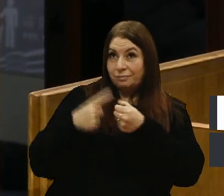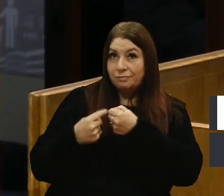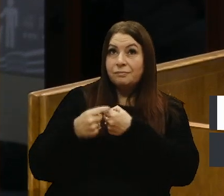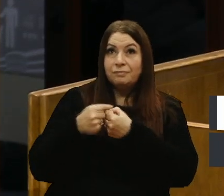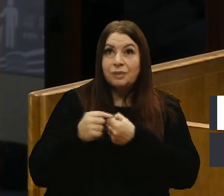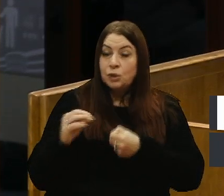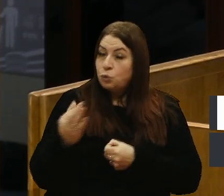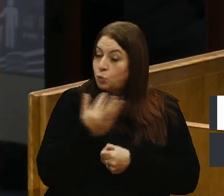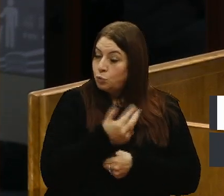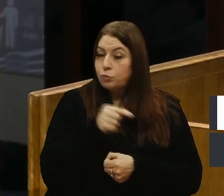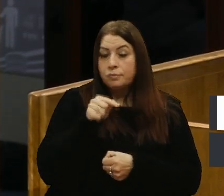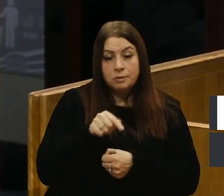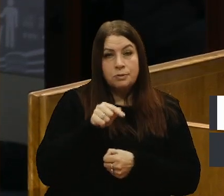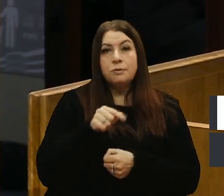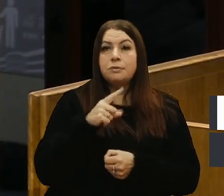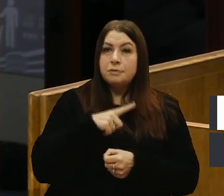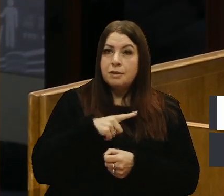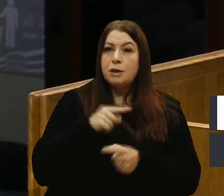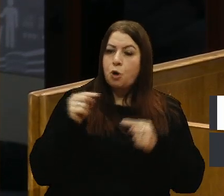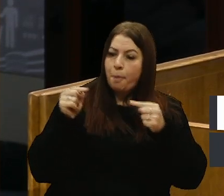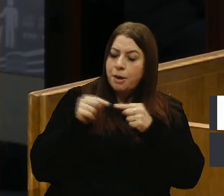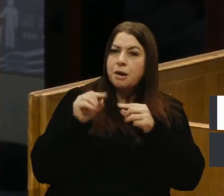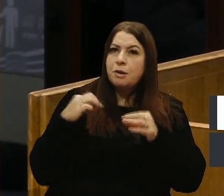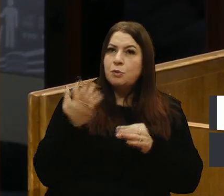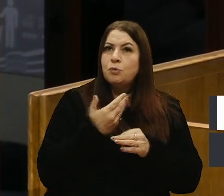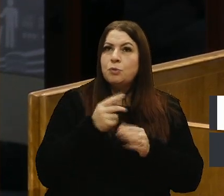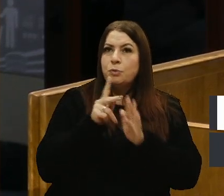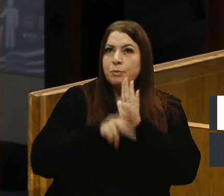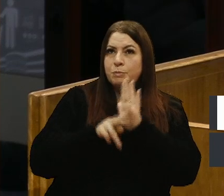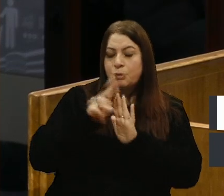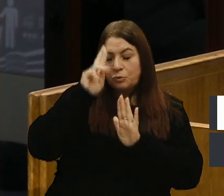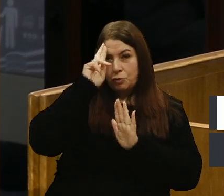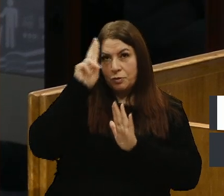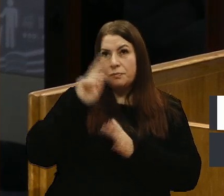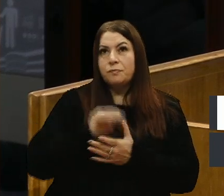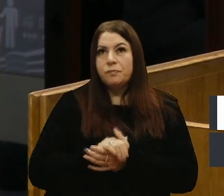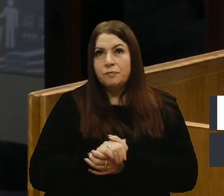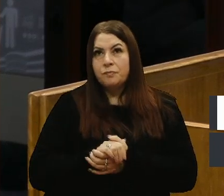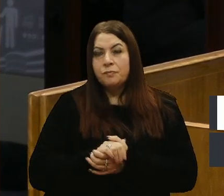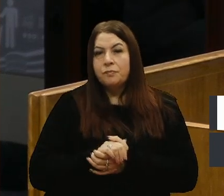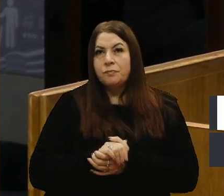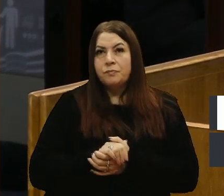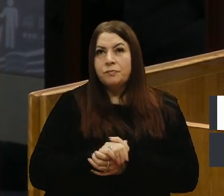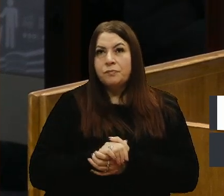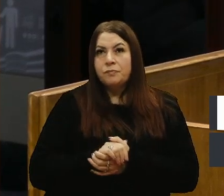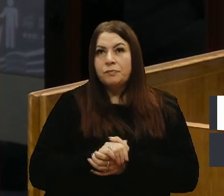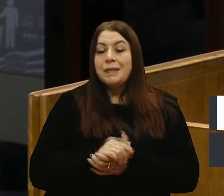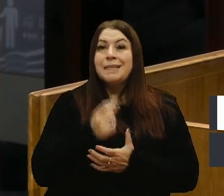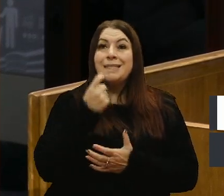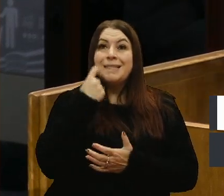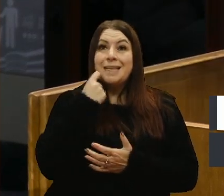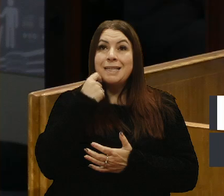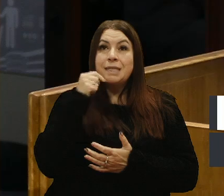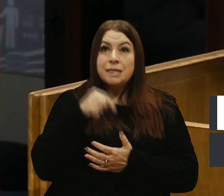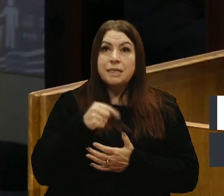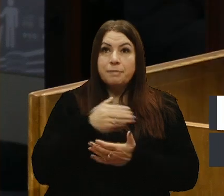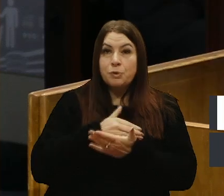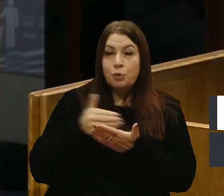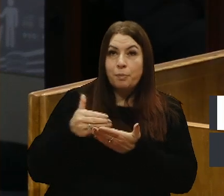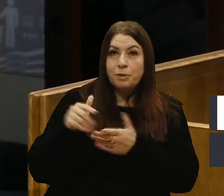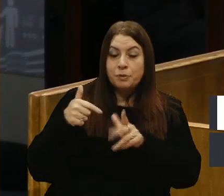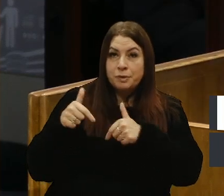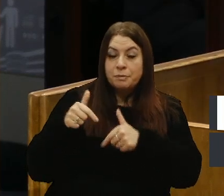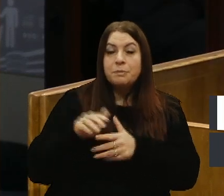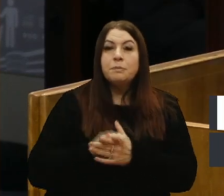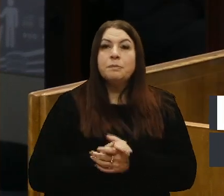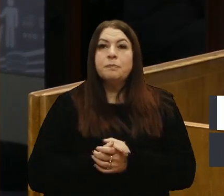E tudo isso tem a ver com o nosso plano diretor. E sexta-feira aqui, para dar início aos